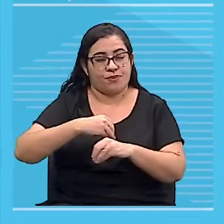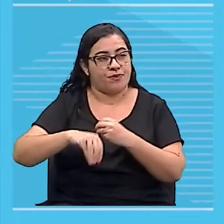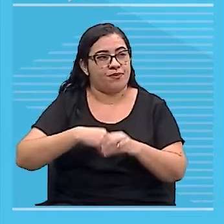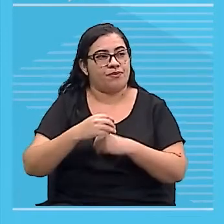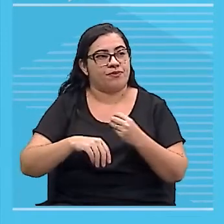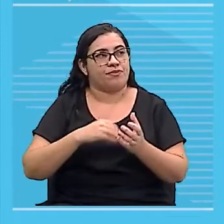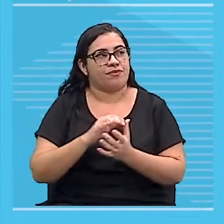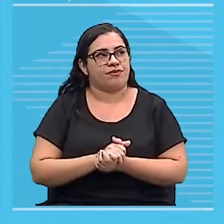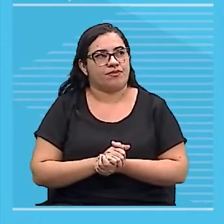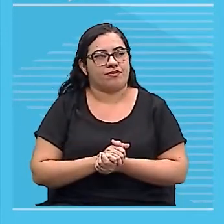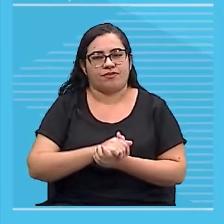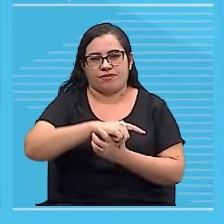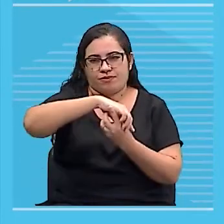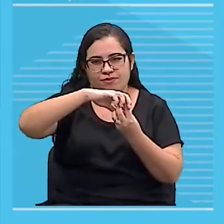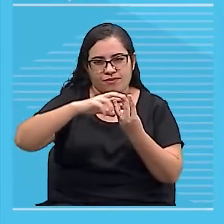união